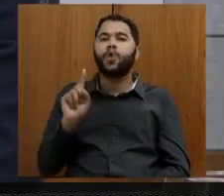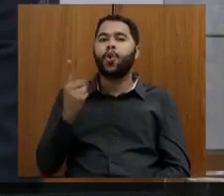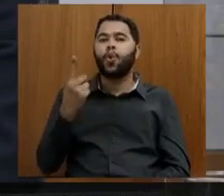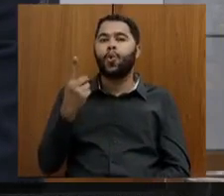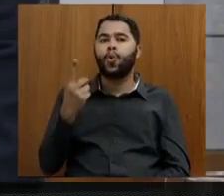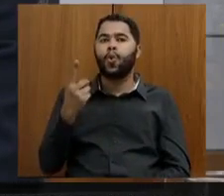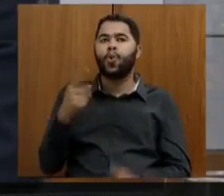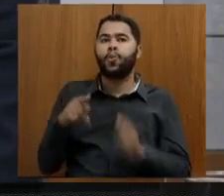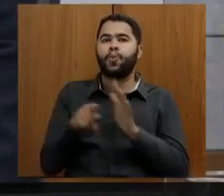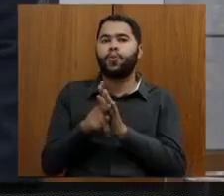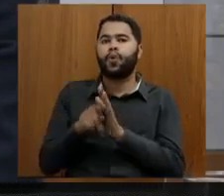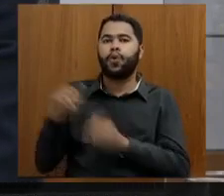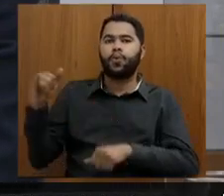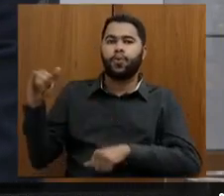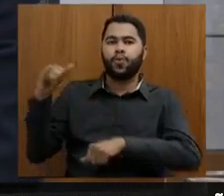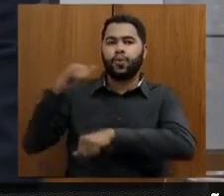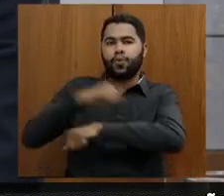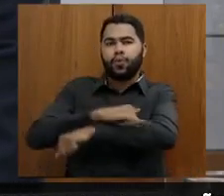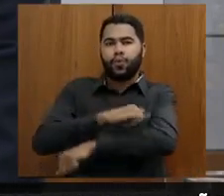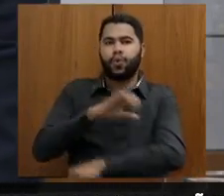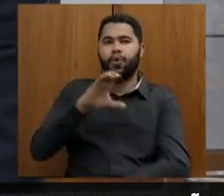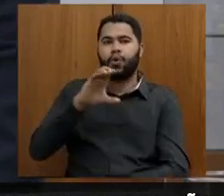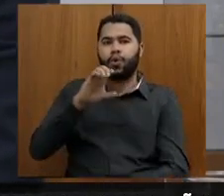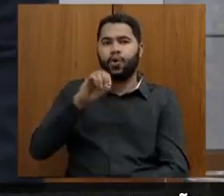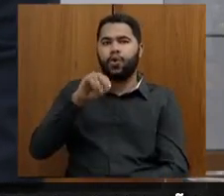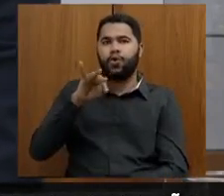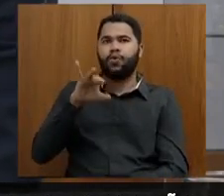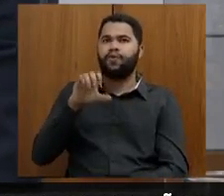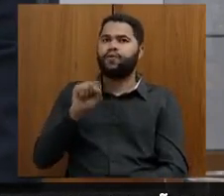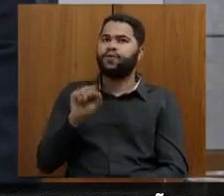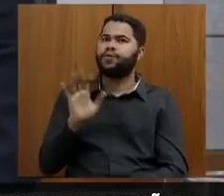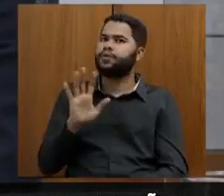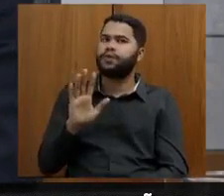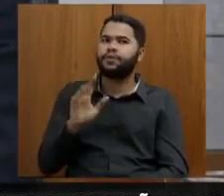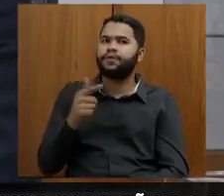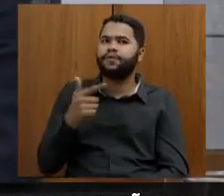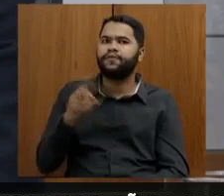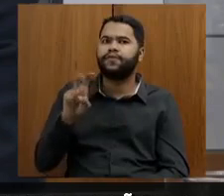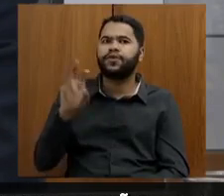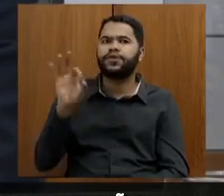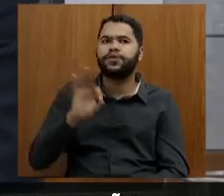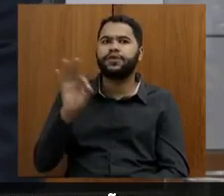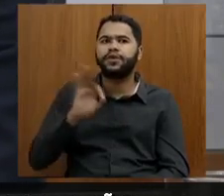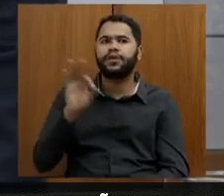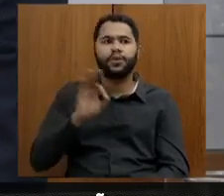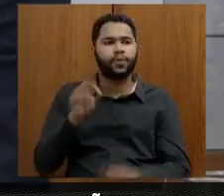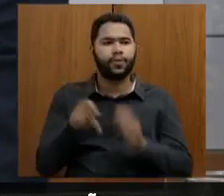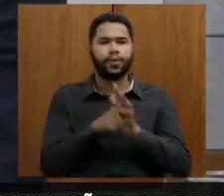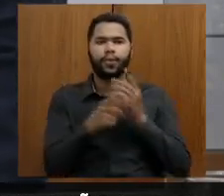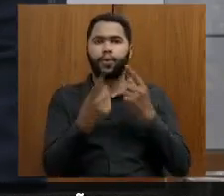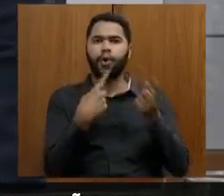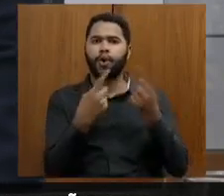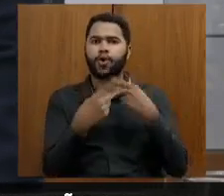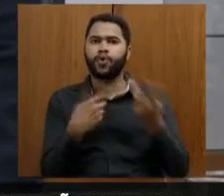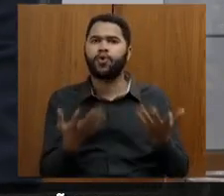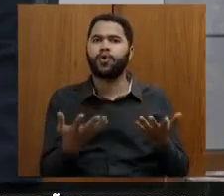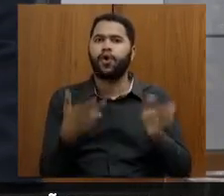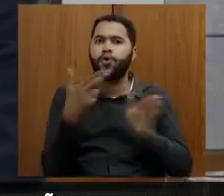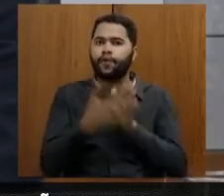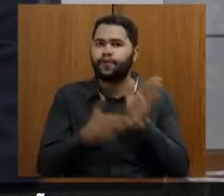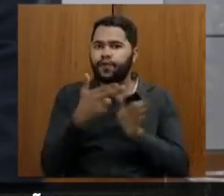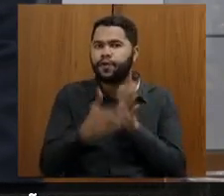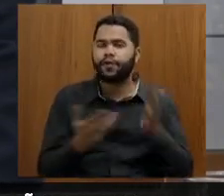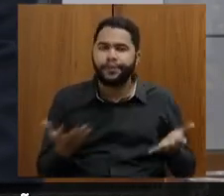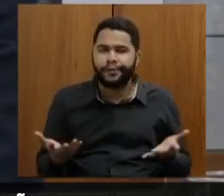porto aeroporto de Confins aí nós temos falar com ele tem 25 porcento da malha rodoviária temos